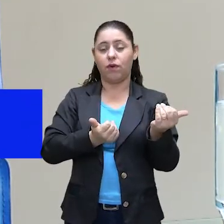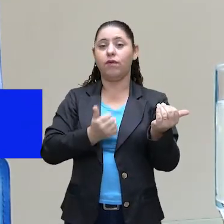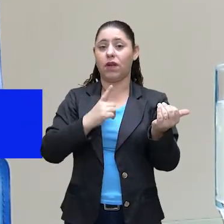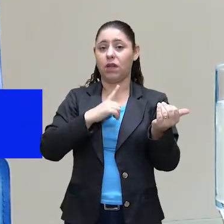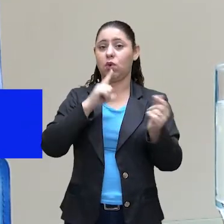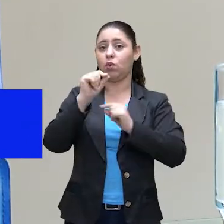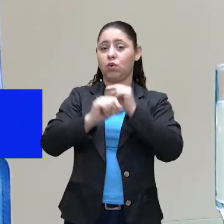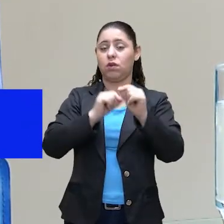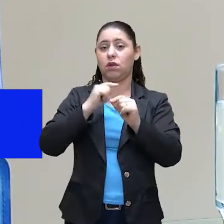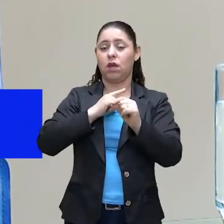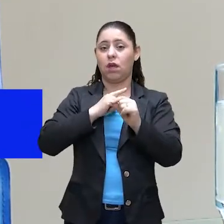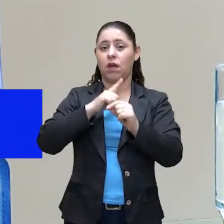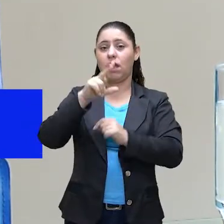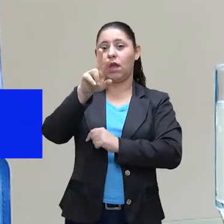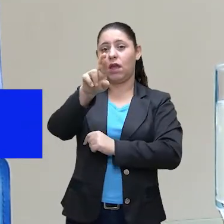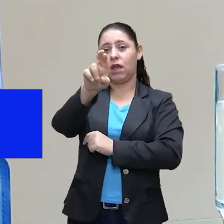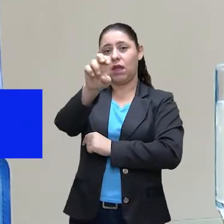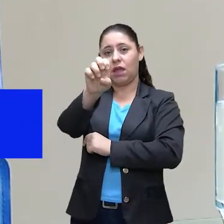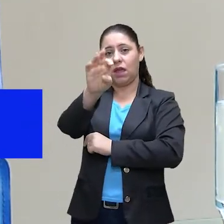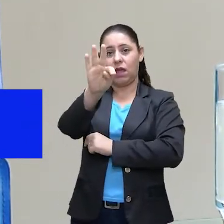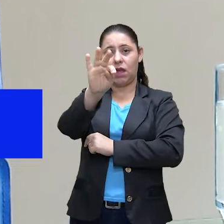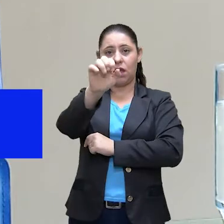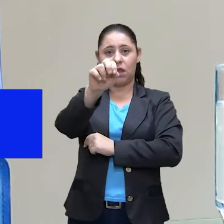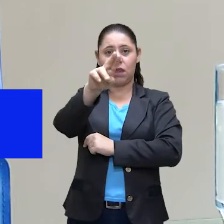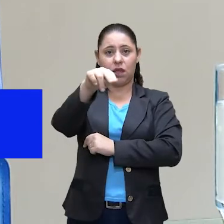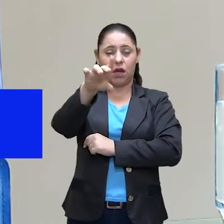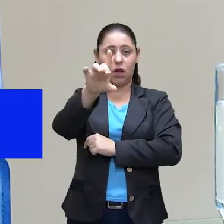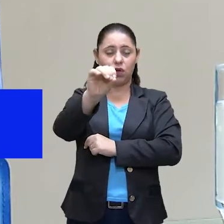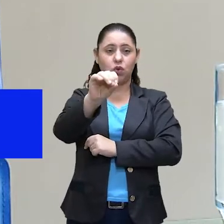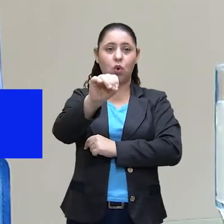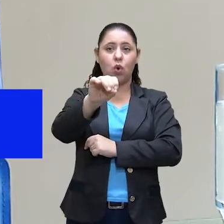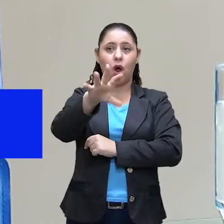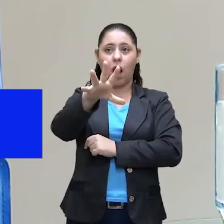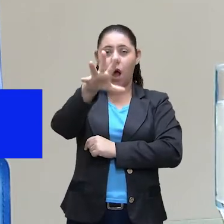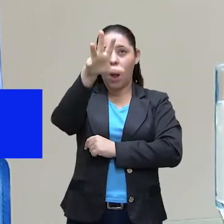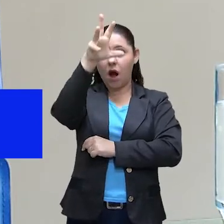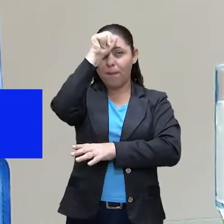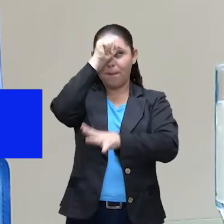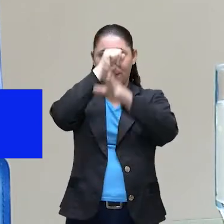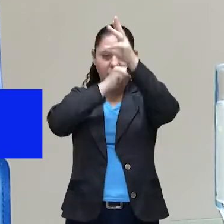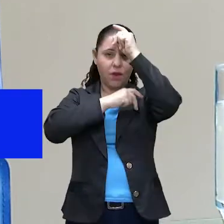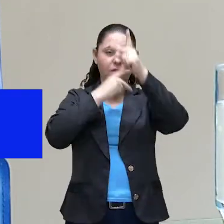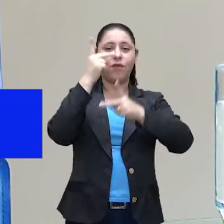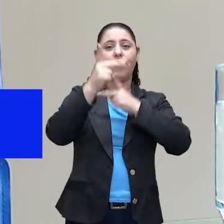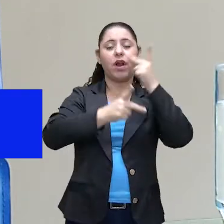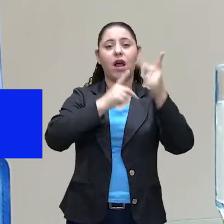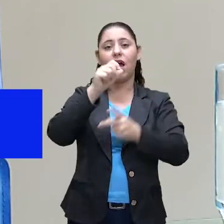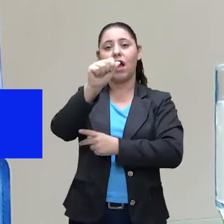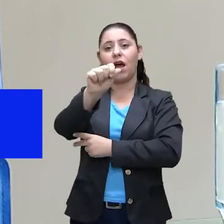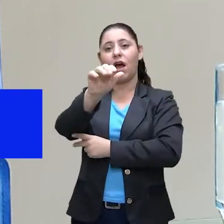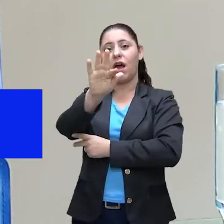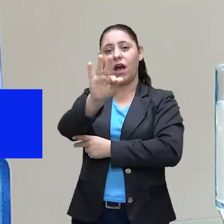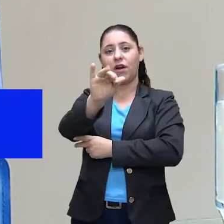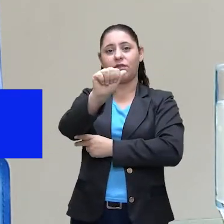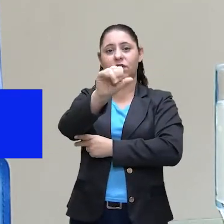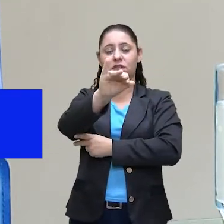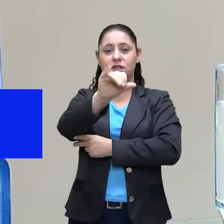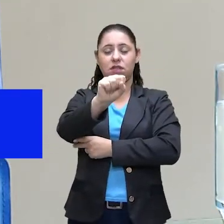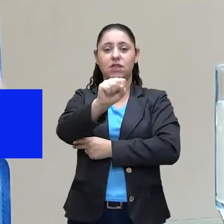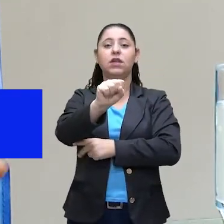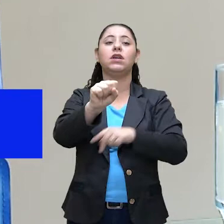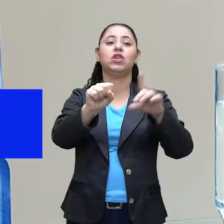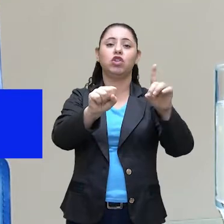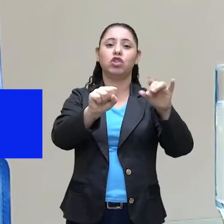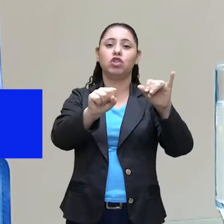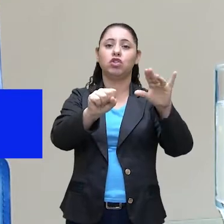ele vai ter o que nós chamamos de um retardo da aquisição da linguagem, que seria uma afasia ou uma disfasia,